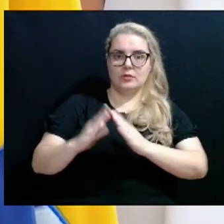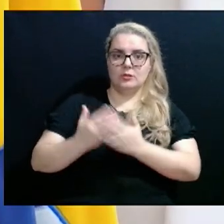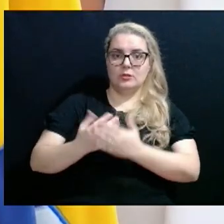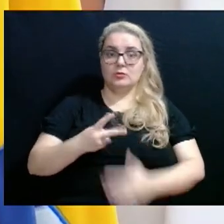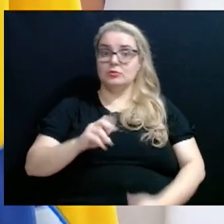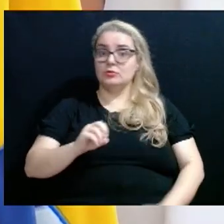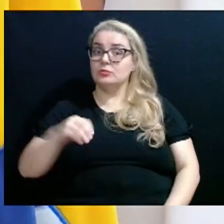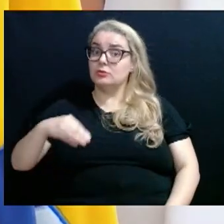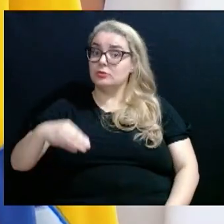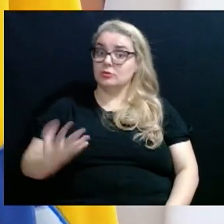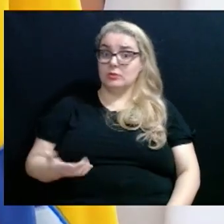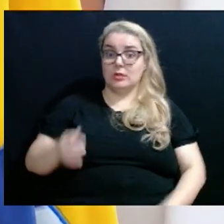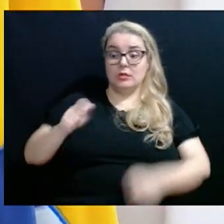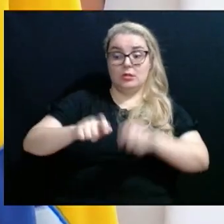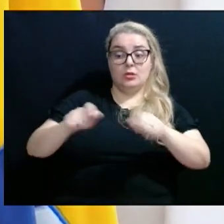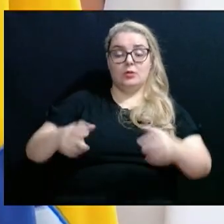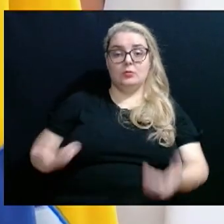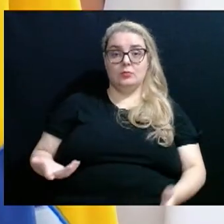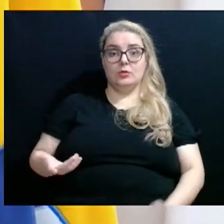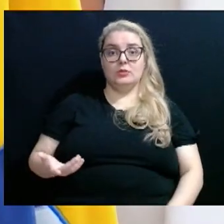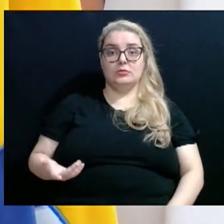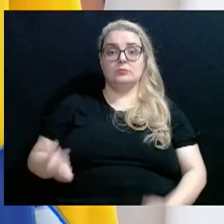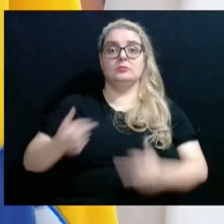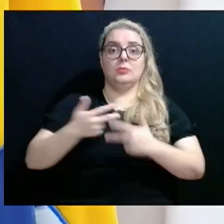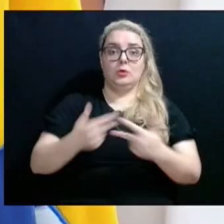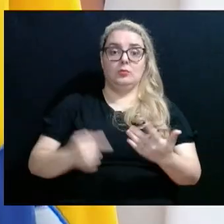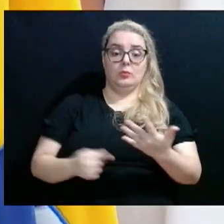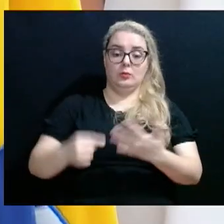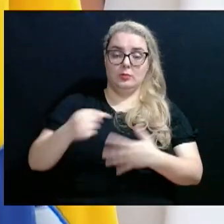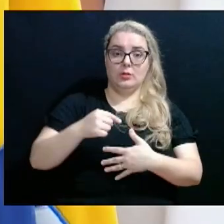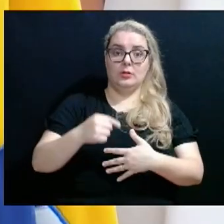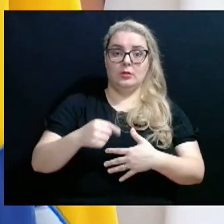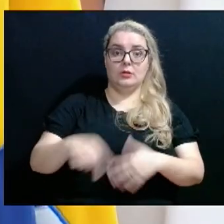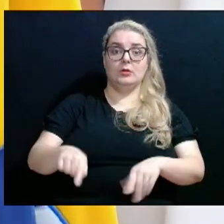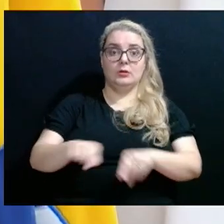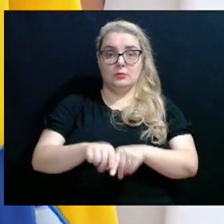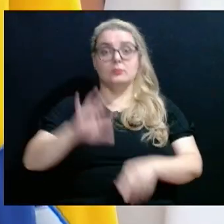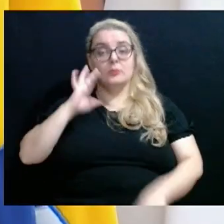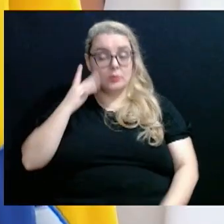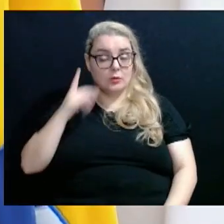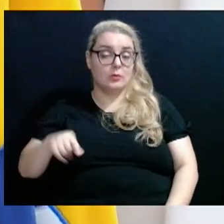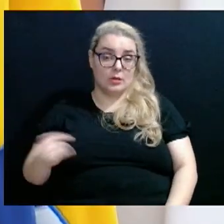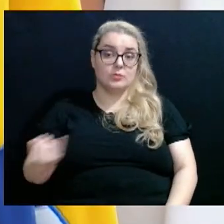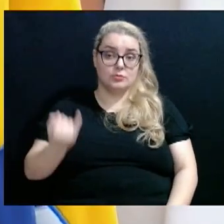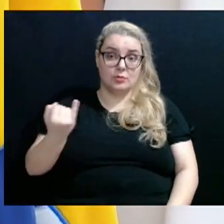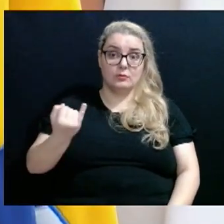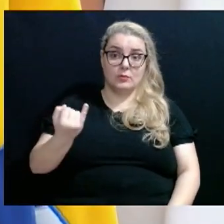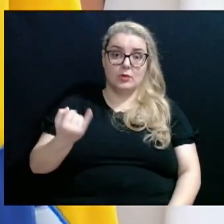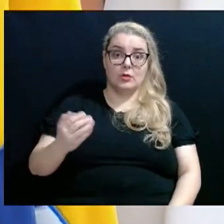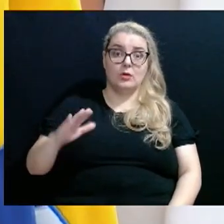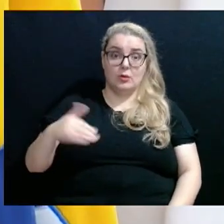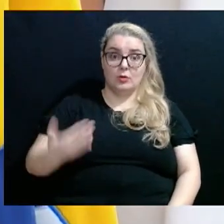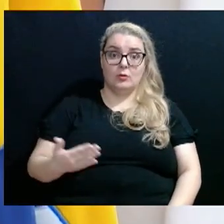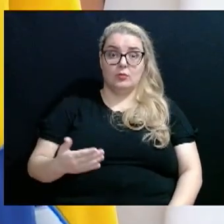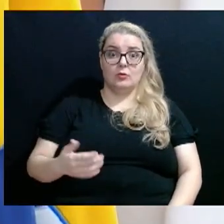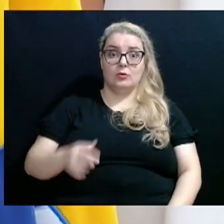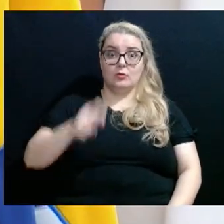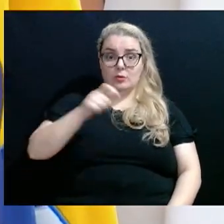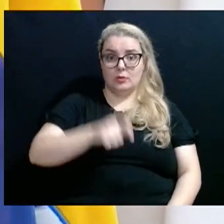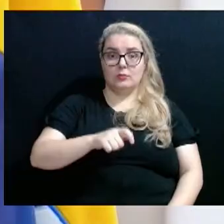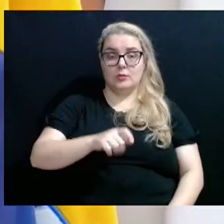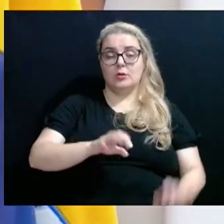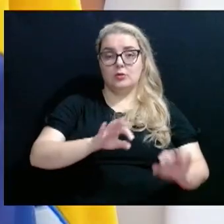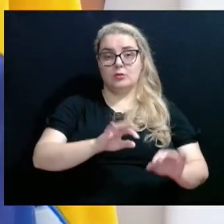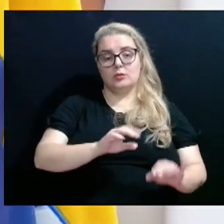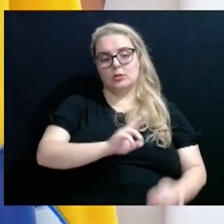A pessoa, uma das coisas que veio, que está nessa lei que eu acho viável, que é a questão, quando falece um ente querido que está no nome dele a banca,